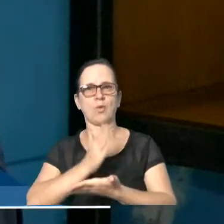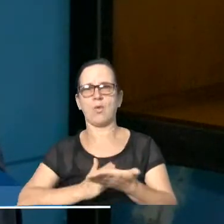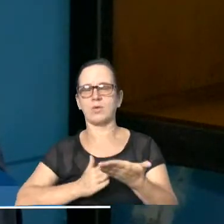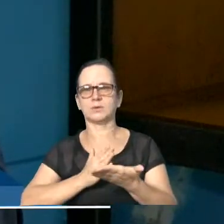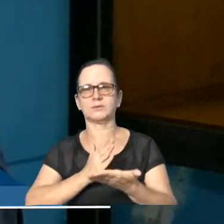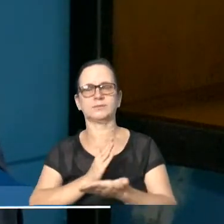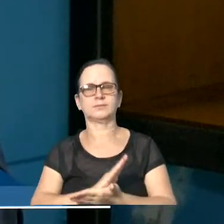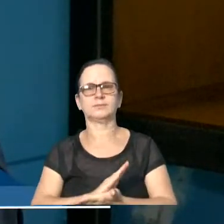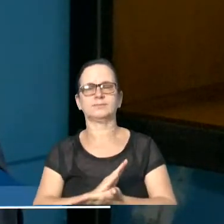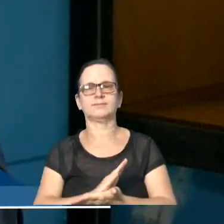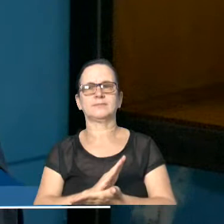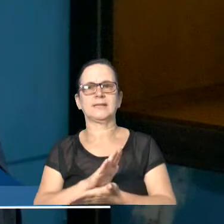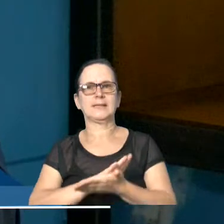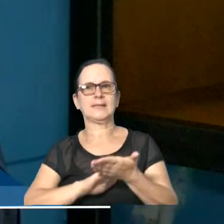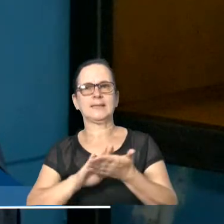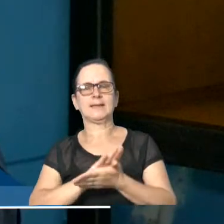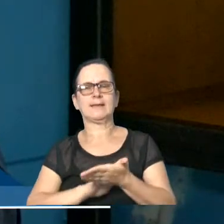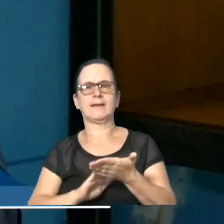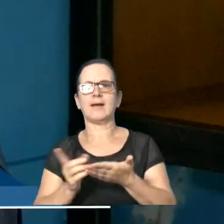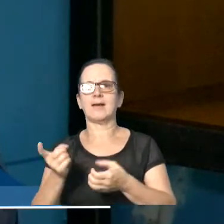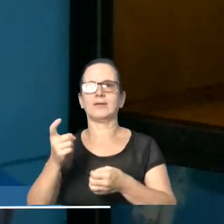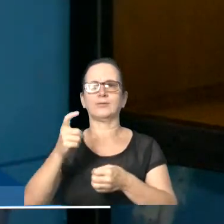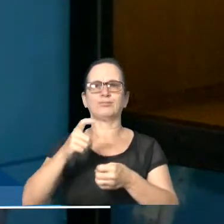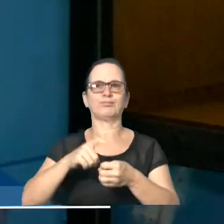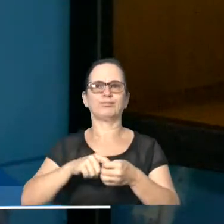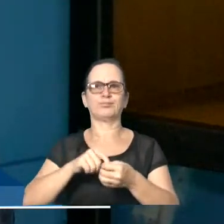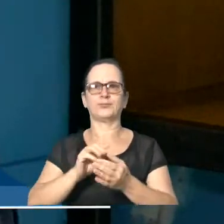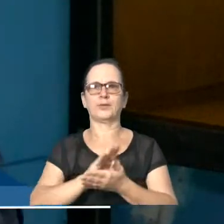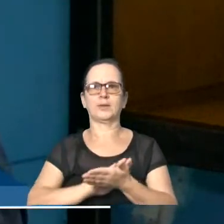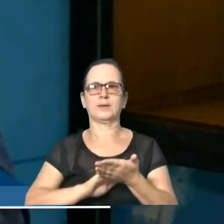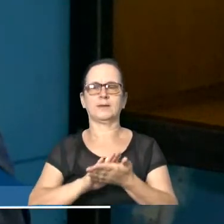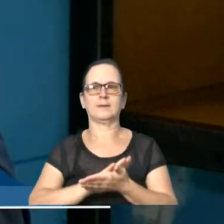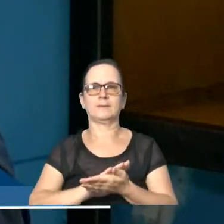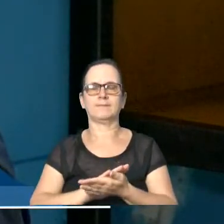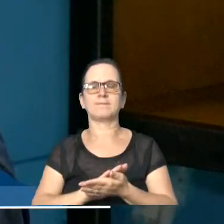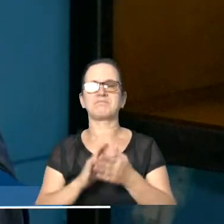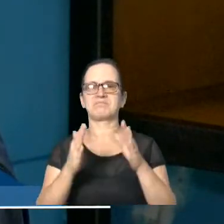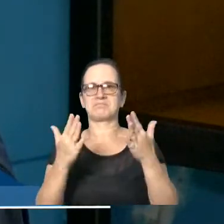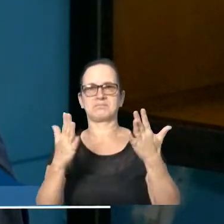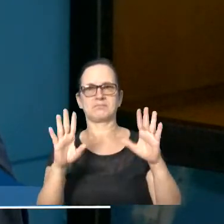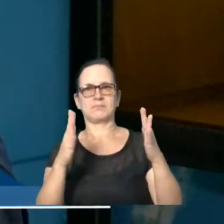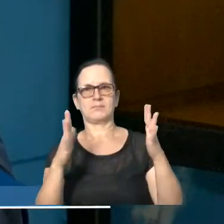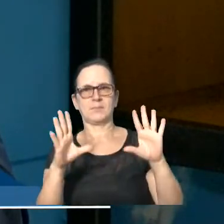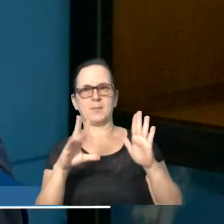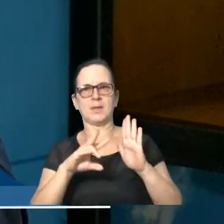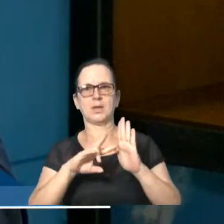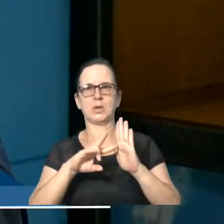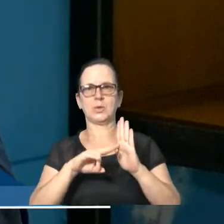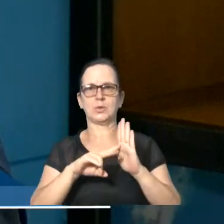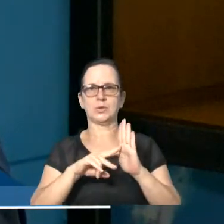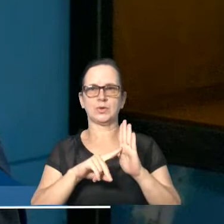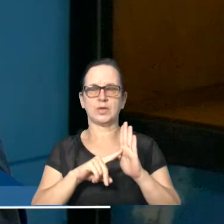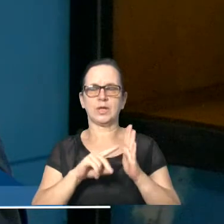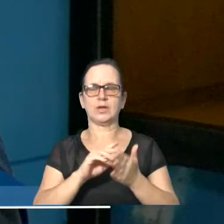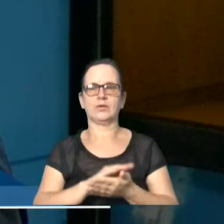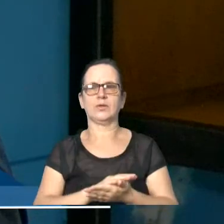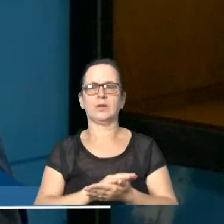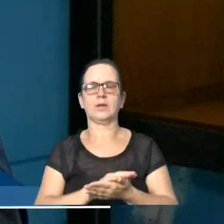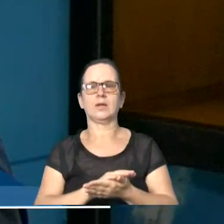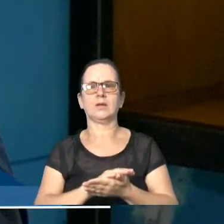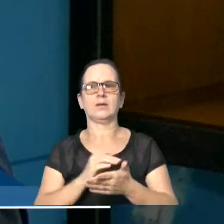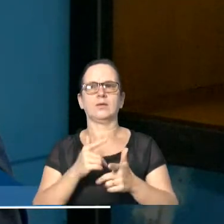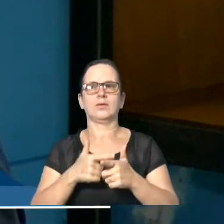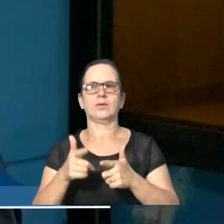retorno não tem. Então fica aqui meu parabéns para o SINDPMC pelo posicionamento com a